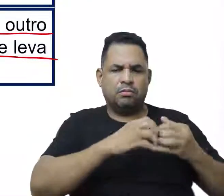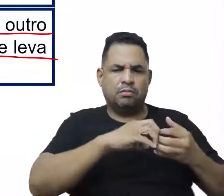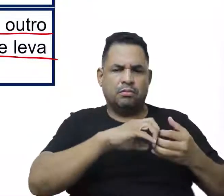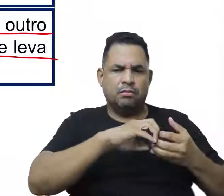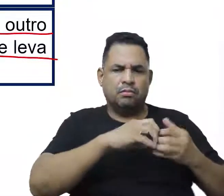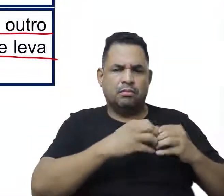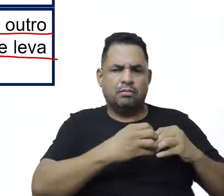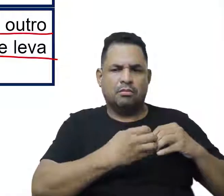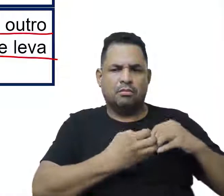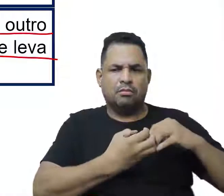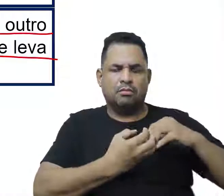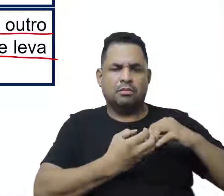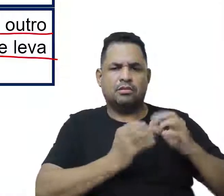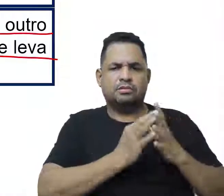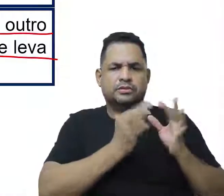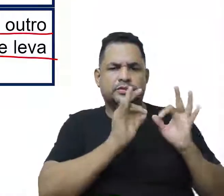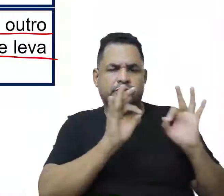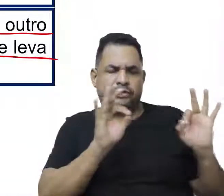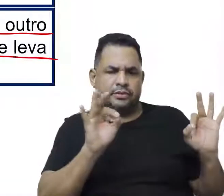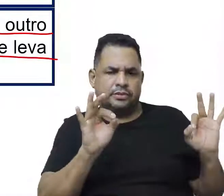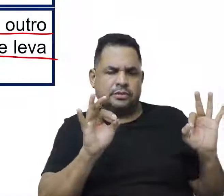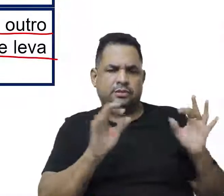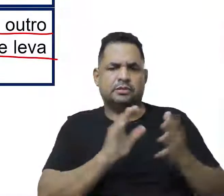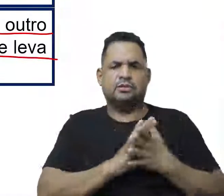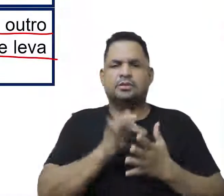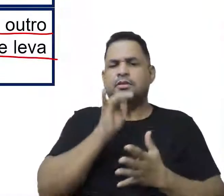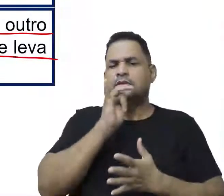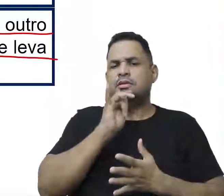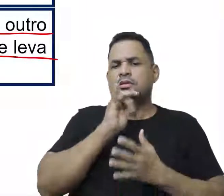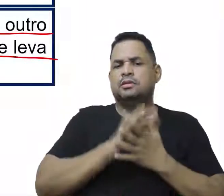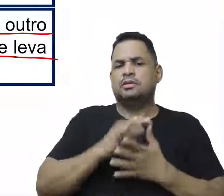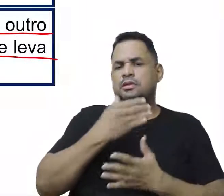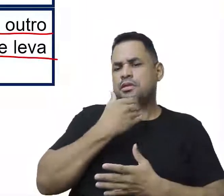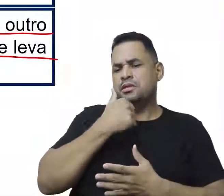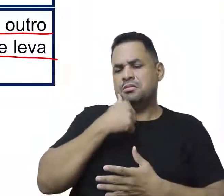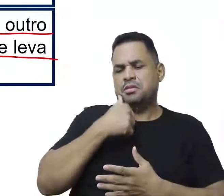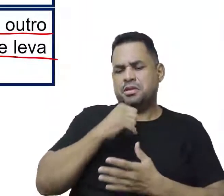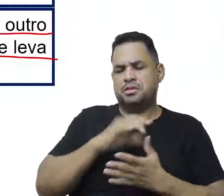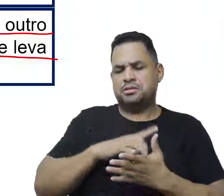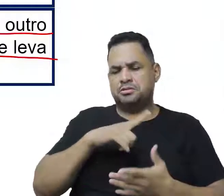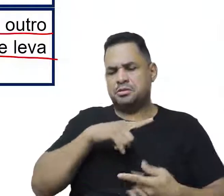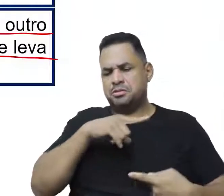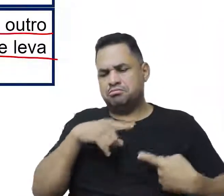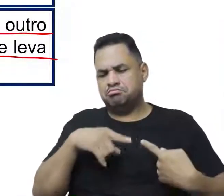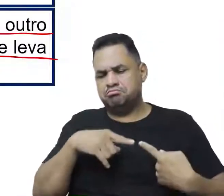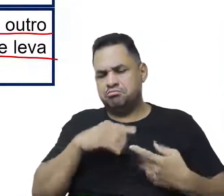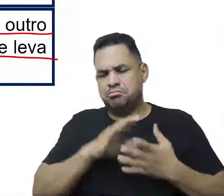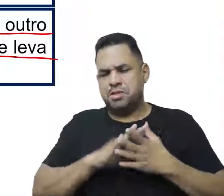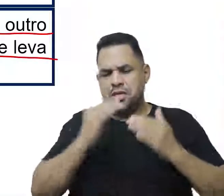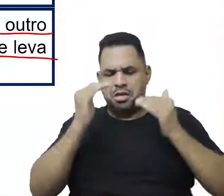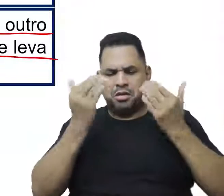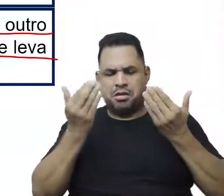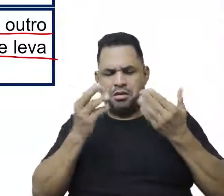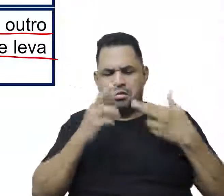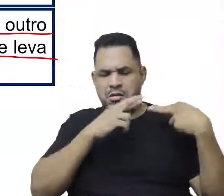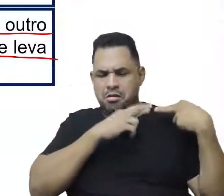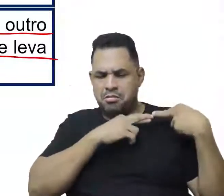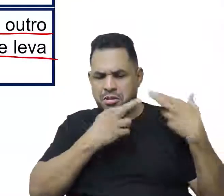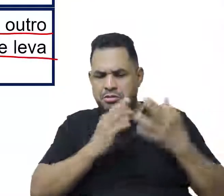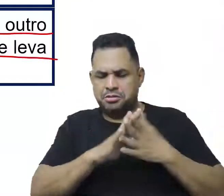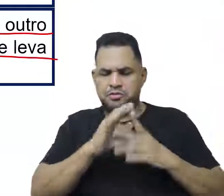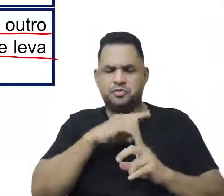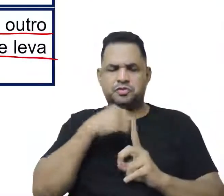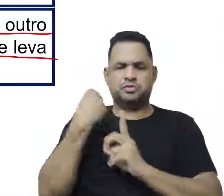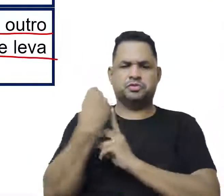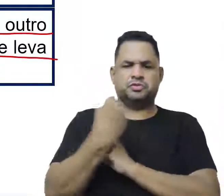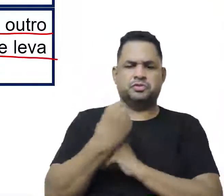função social são sociedades simples que por exemplo as mulheres têm os mesmos papéis sociais os homens têm os mesmos papéis